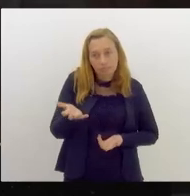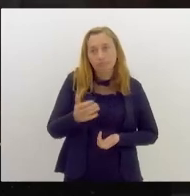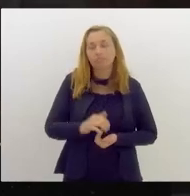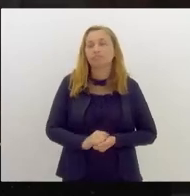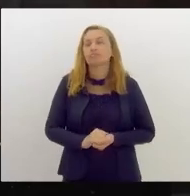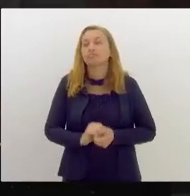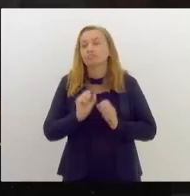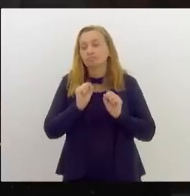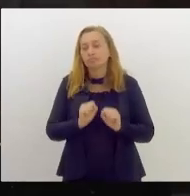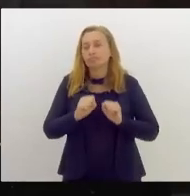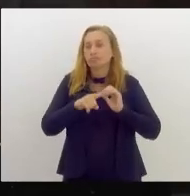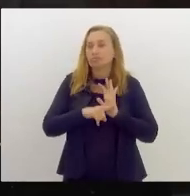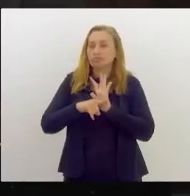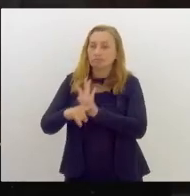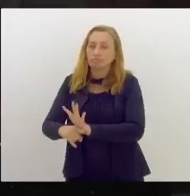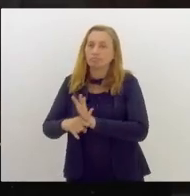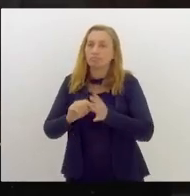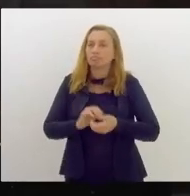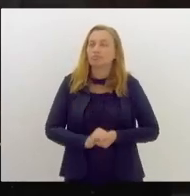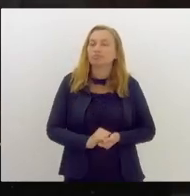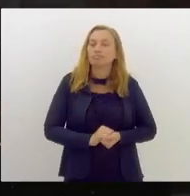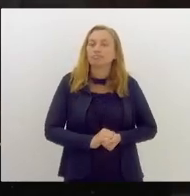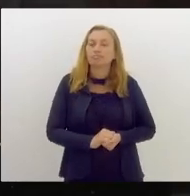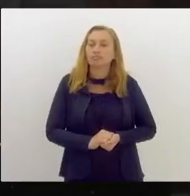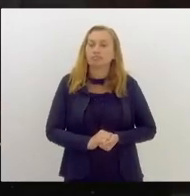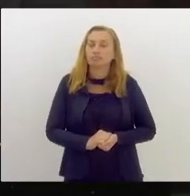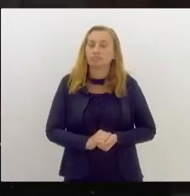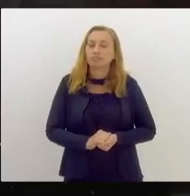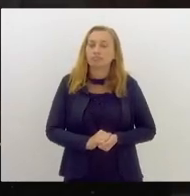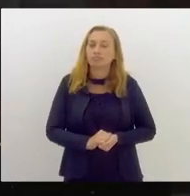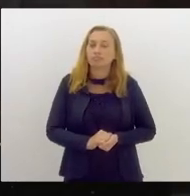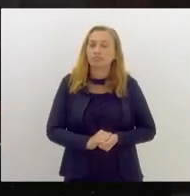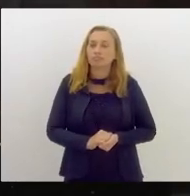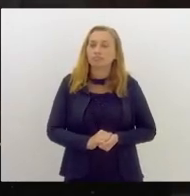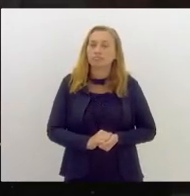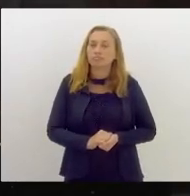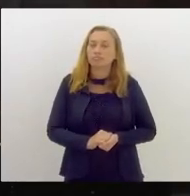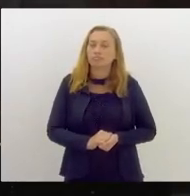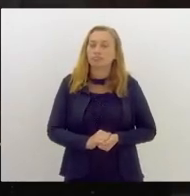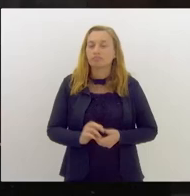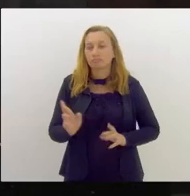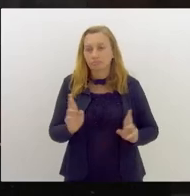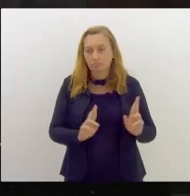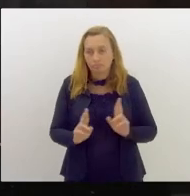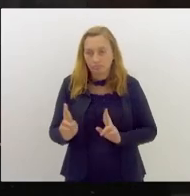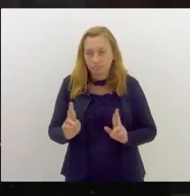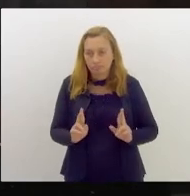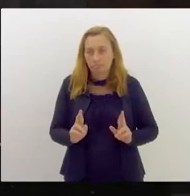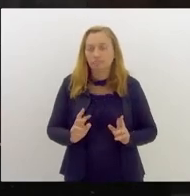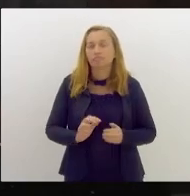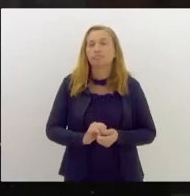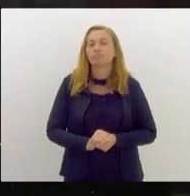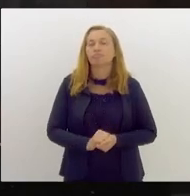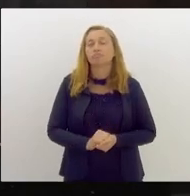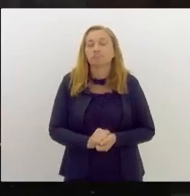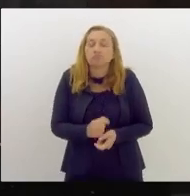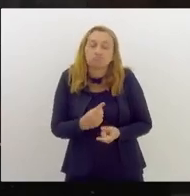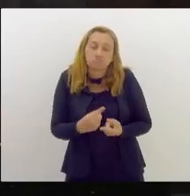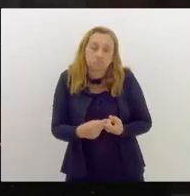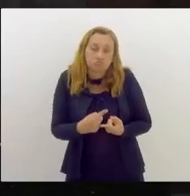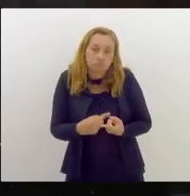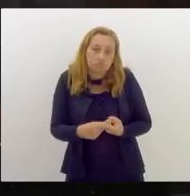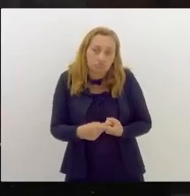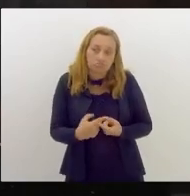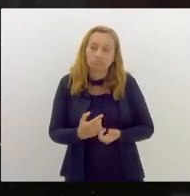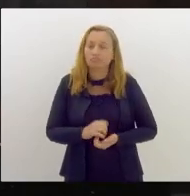que pudesse ajudar essa mediação de conflitos até porque